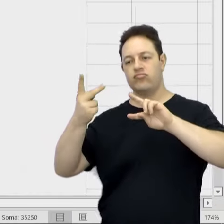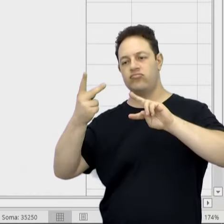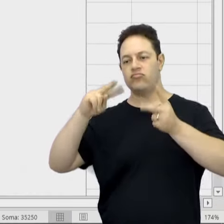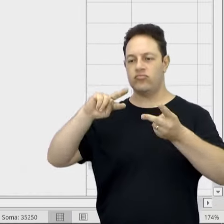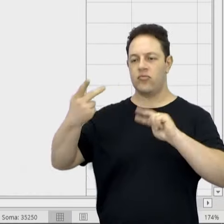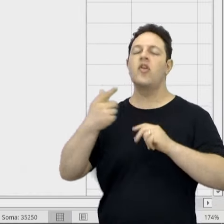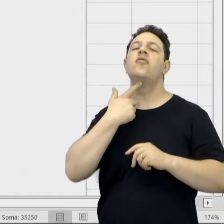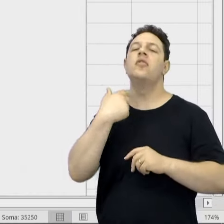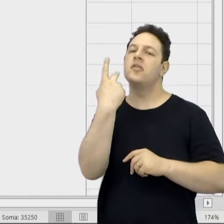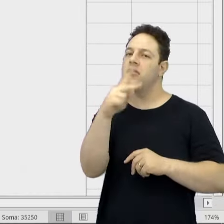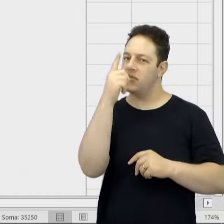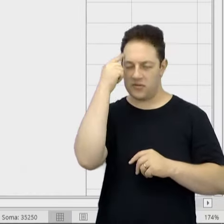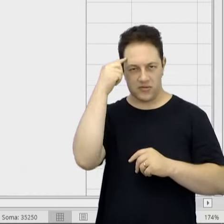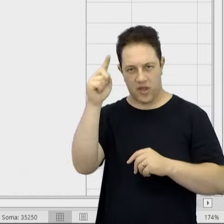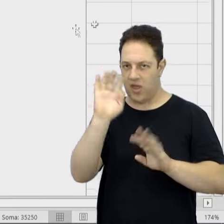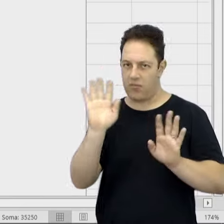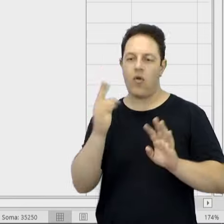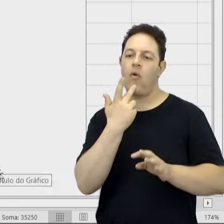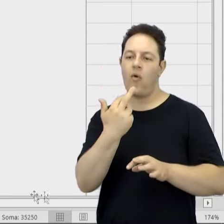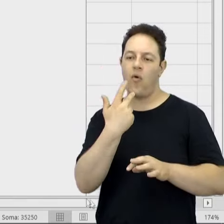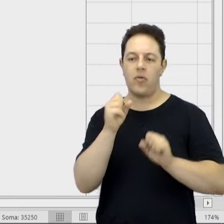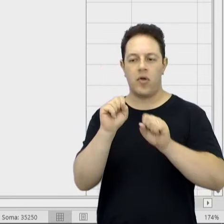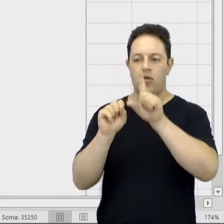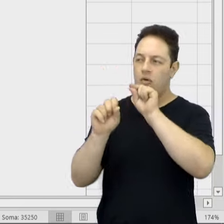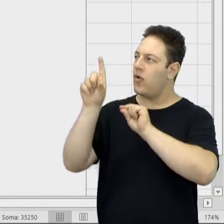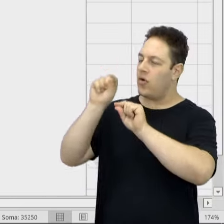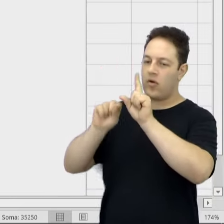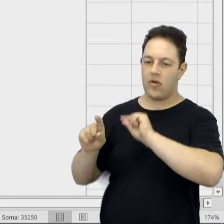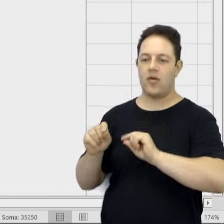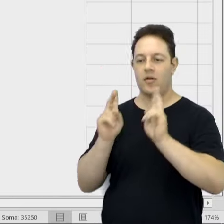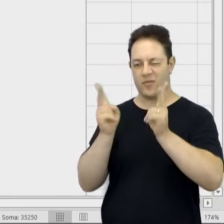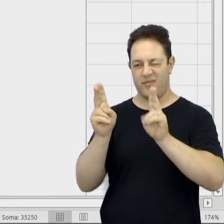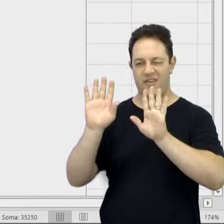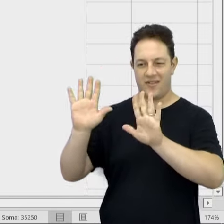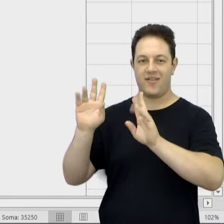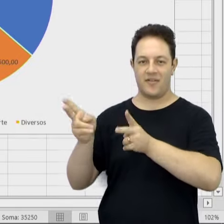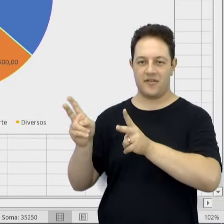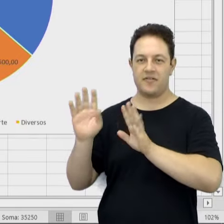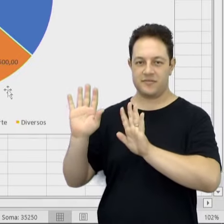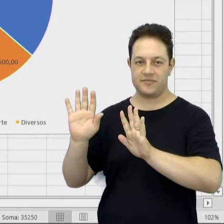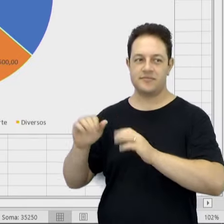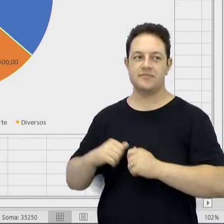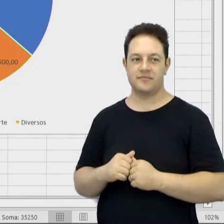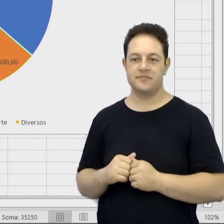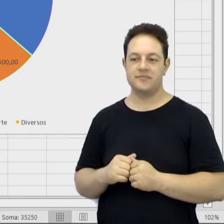outros modelos, né? A gente escolhe, mas eu vou deixar nesse mesmo.